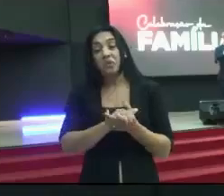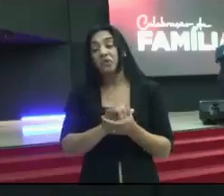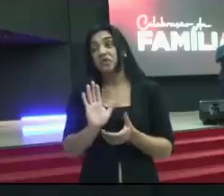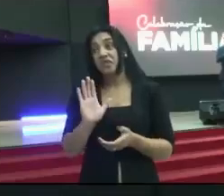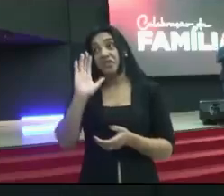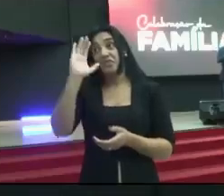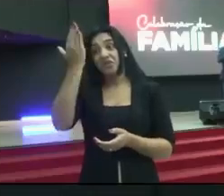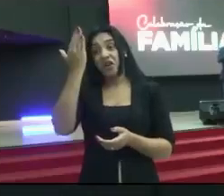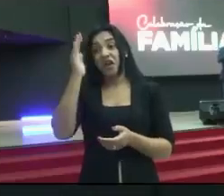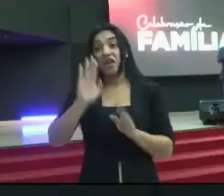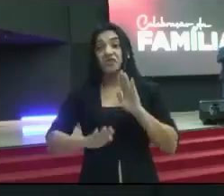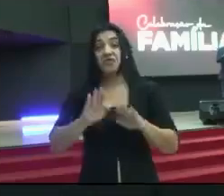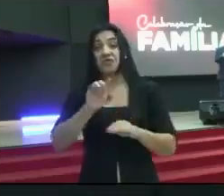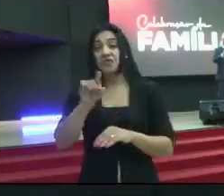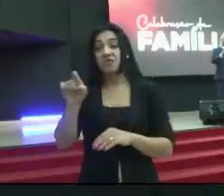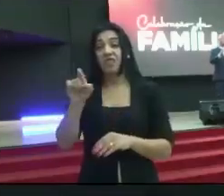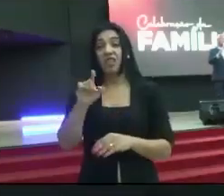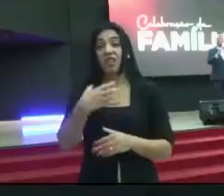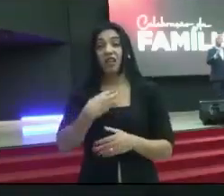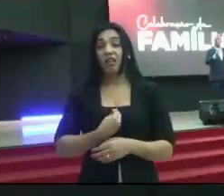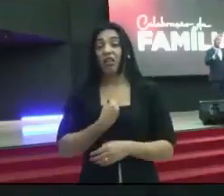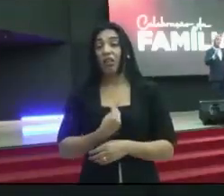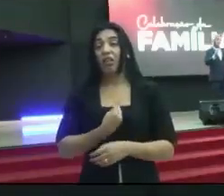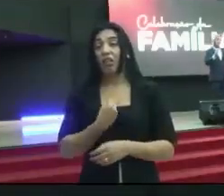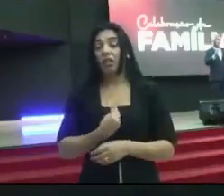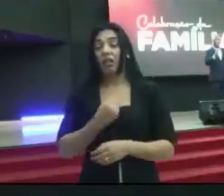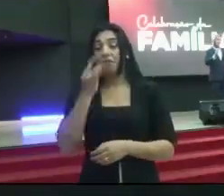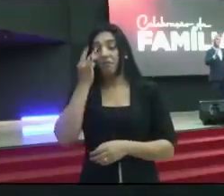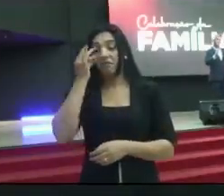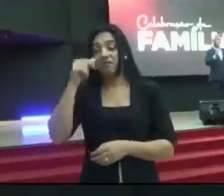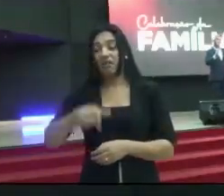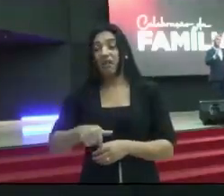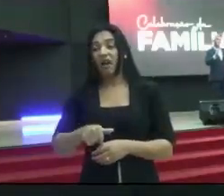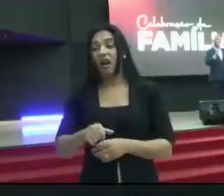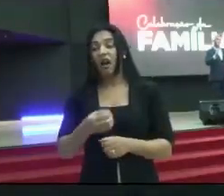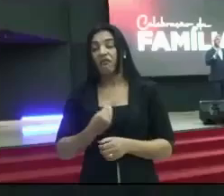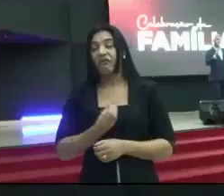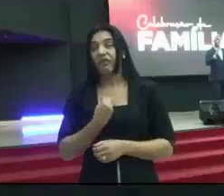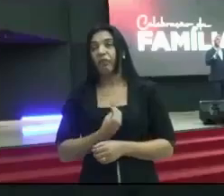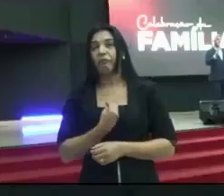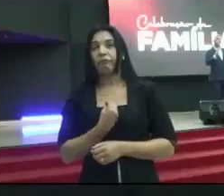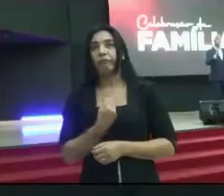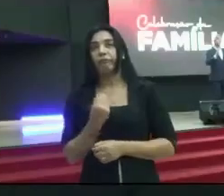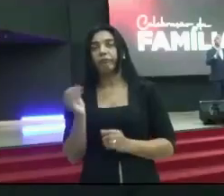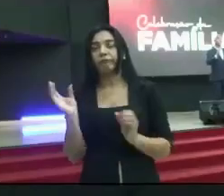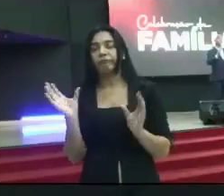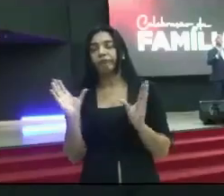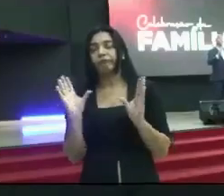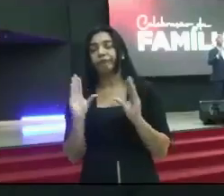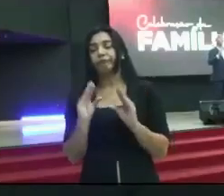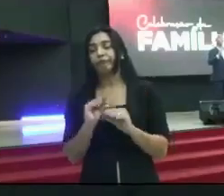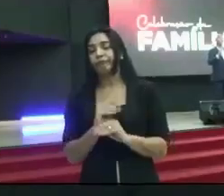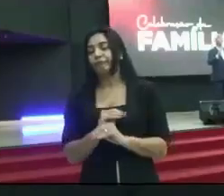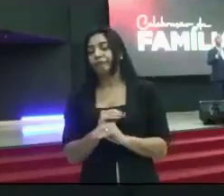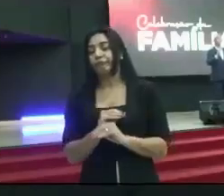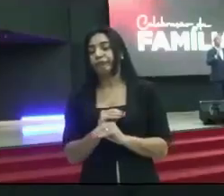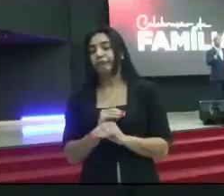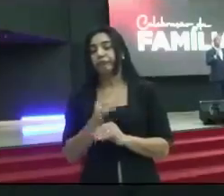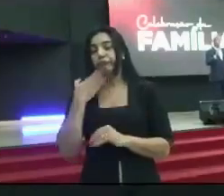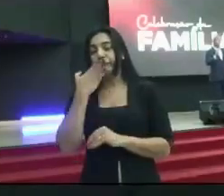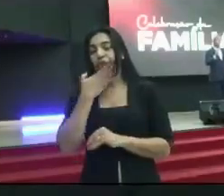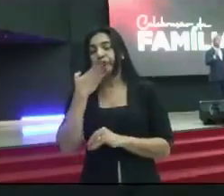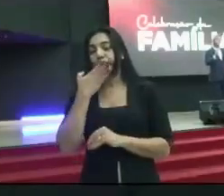Talvez você esteja aqui hoje à noite e a vida perdeu o brilho. O doce se transformou em